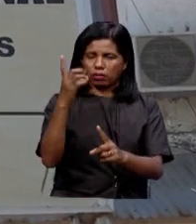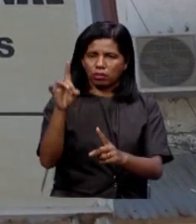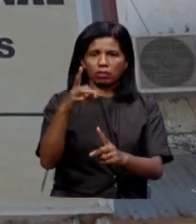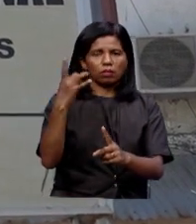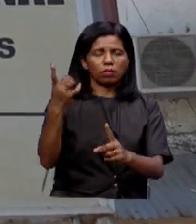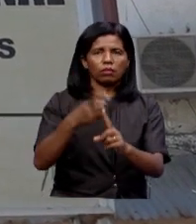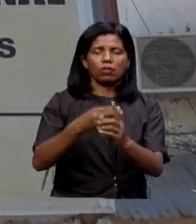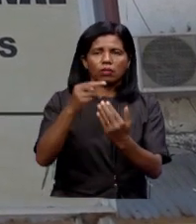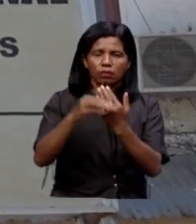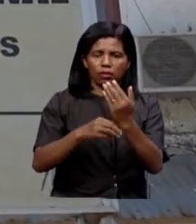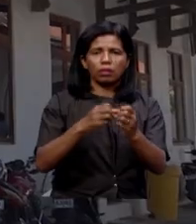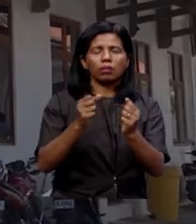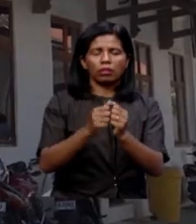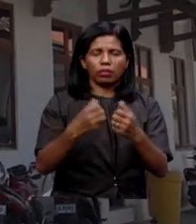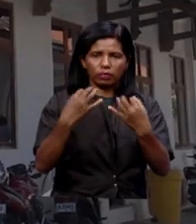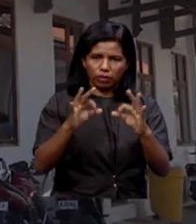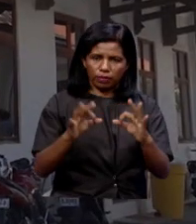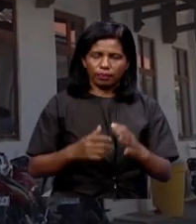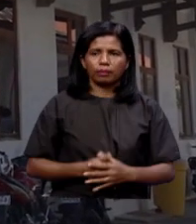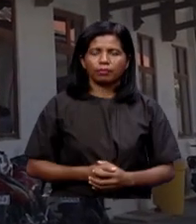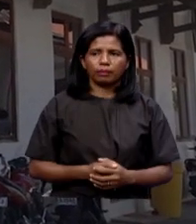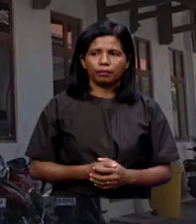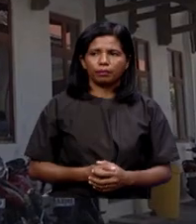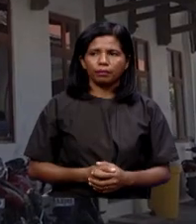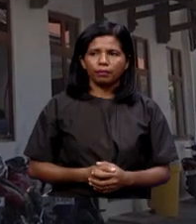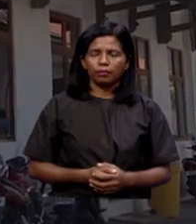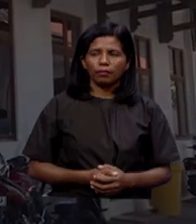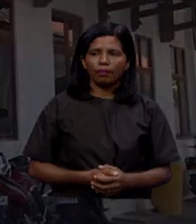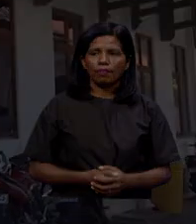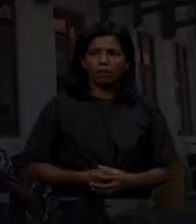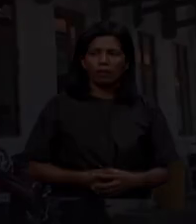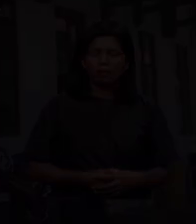flan maio tina, né, moloc mandato rematam. Agustin da Costa e Largo Guzmão, Gemen.